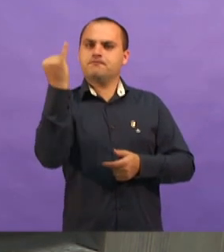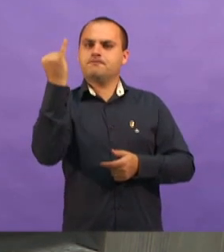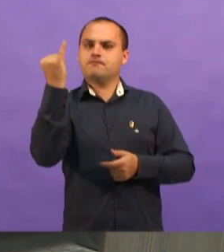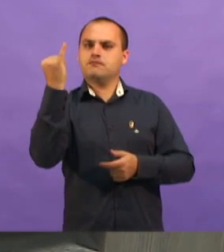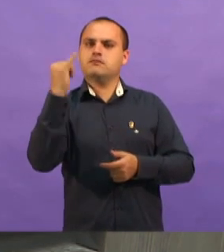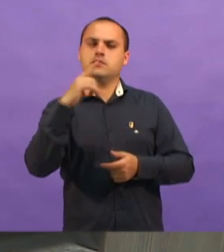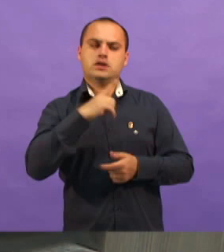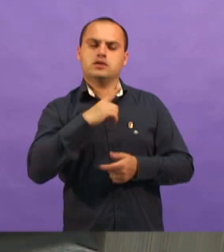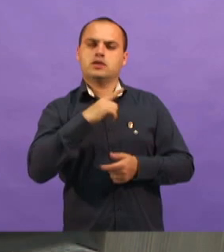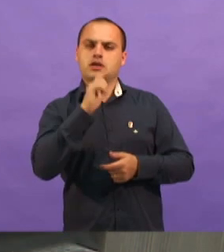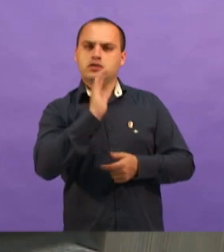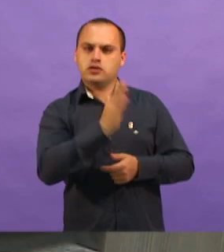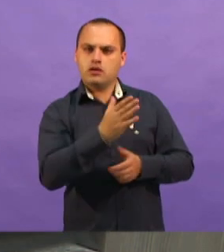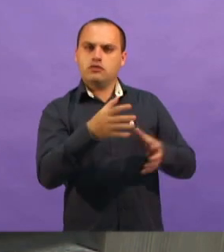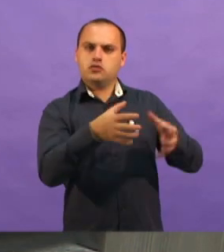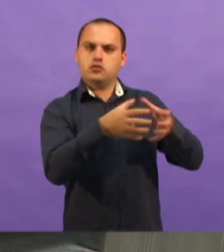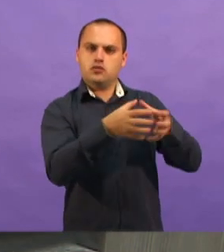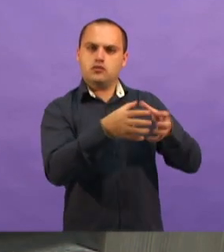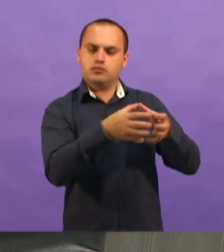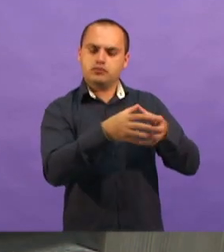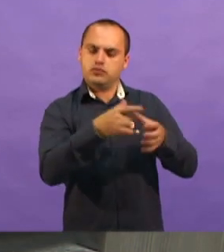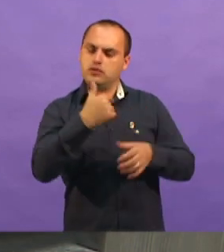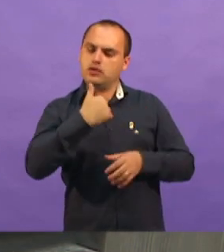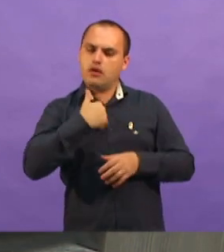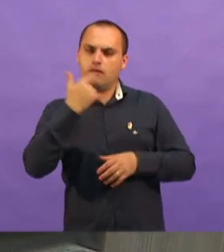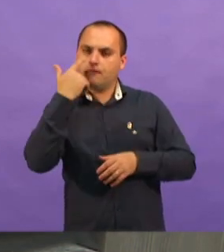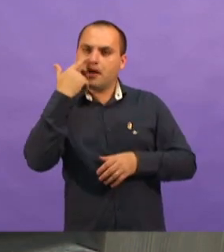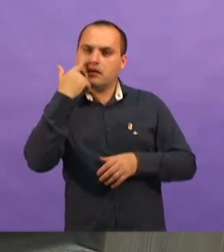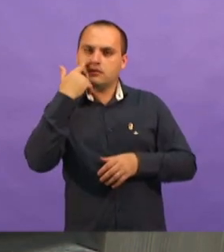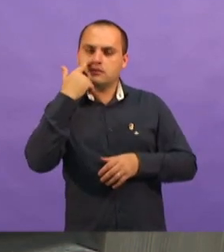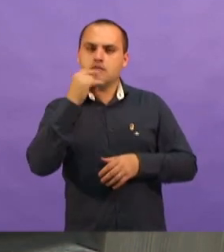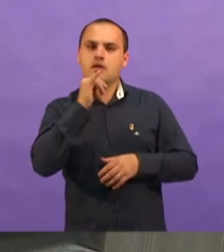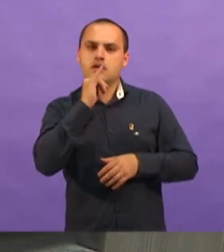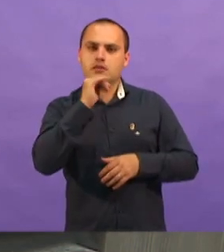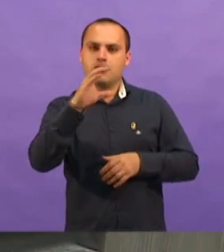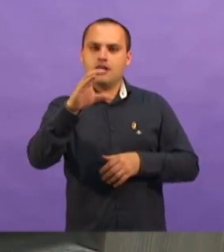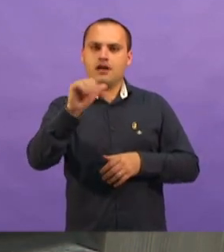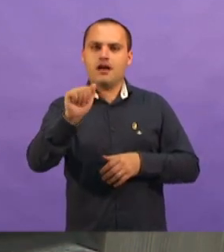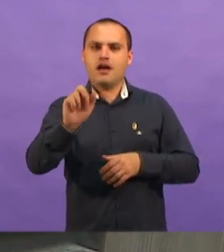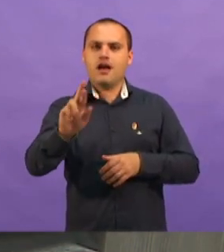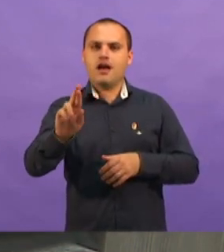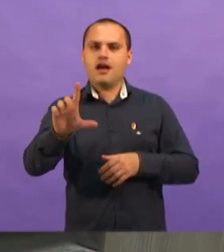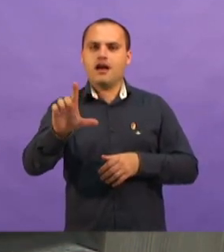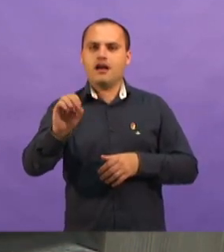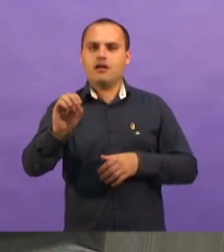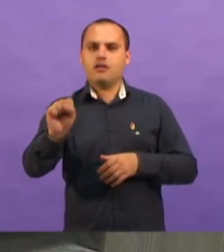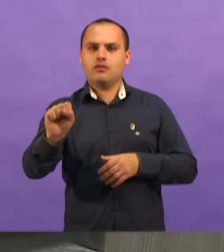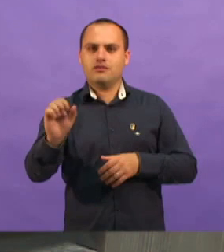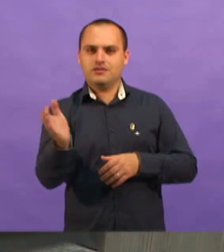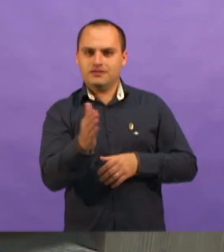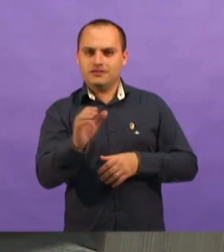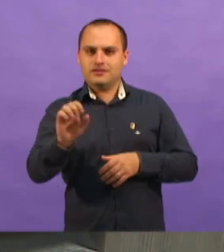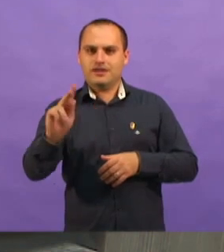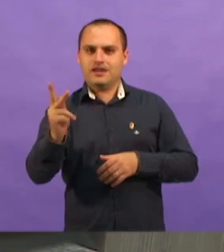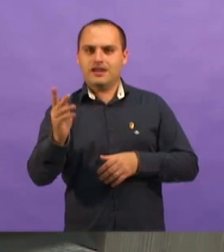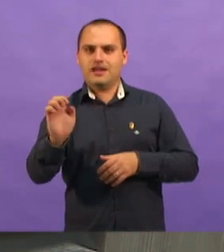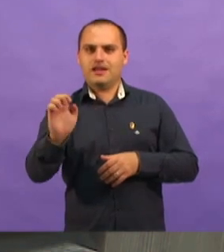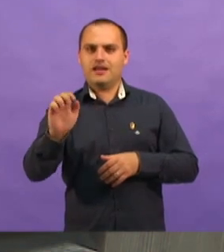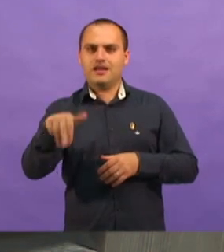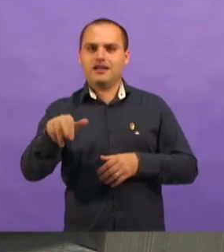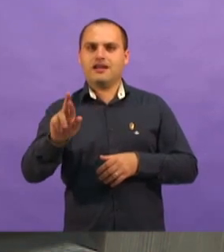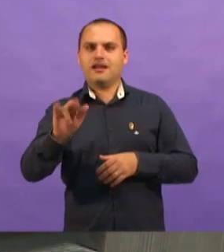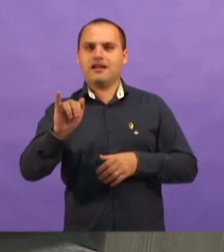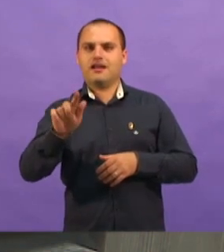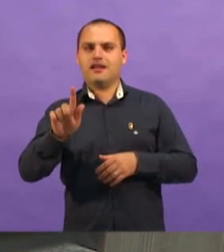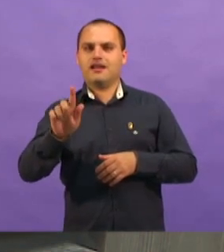importantes, do meu ponto de vista como editor, né? Por exemplo, Carlos Henrique Miller, ele sempre participa, às vezes, com um ou